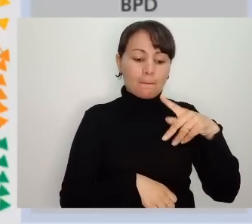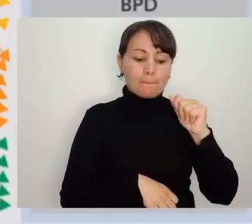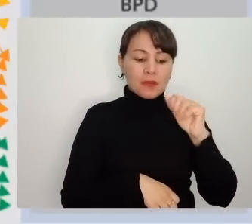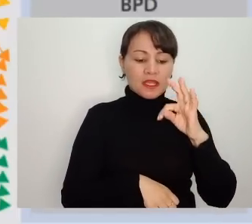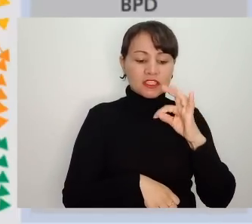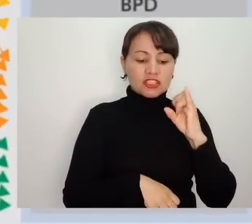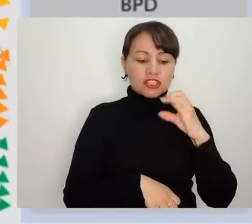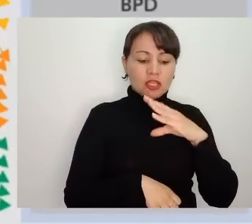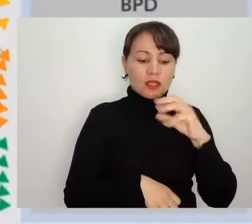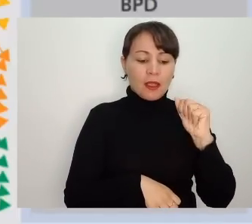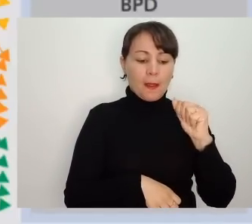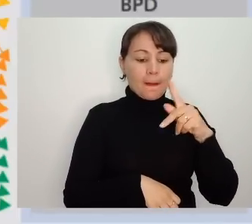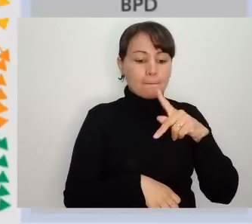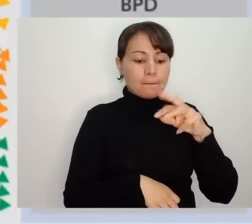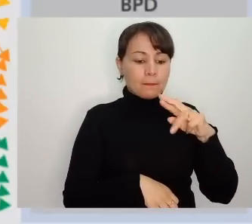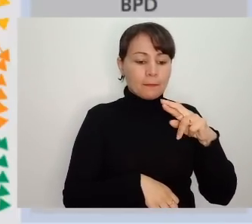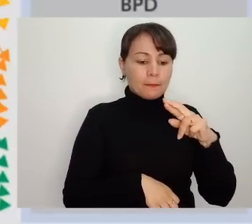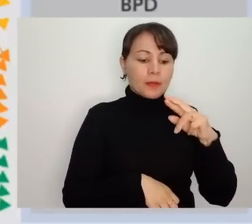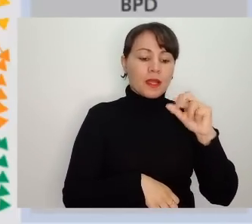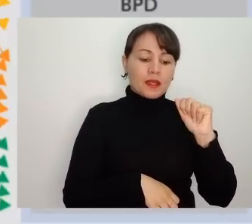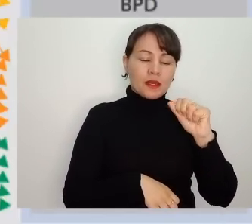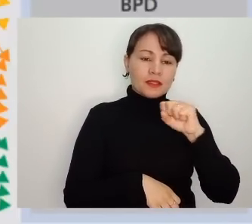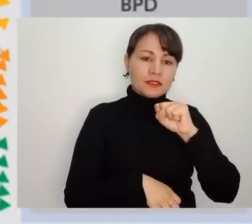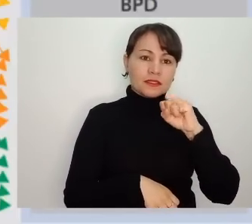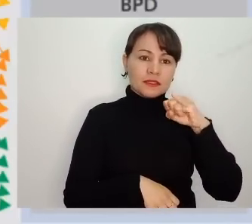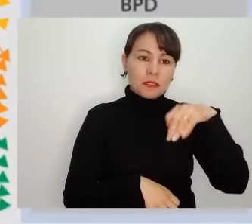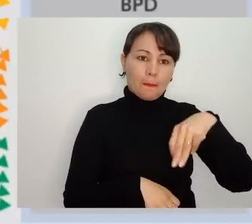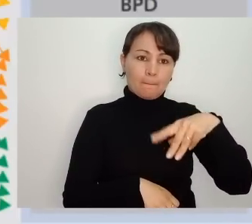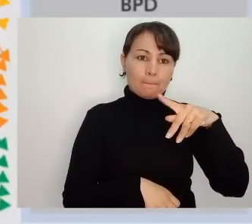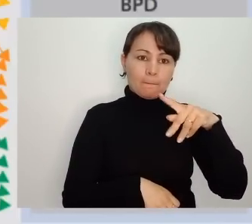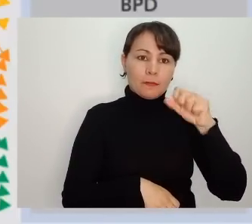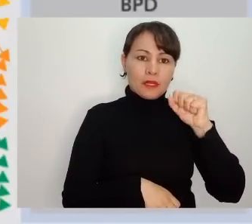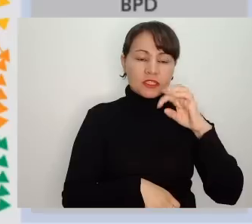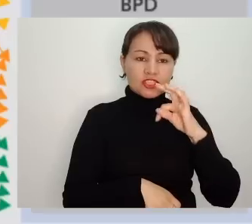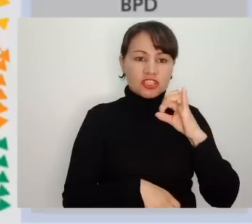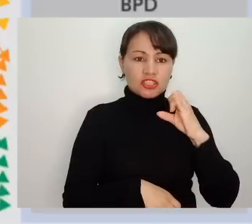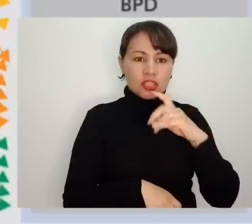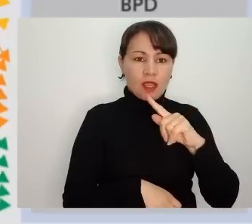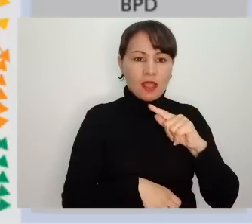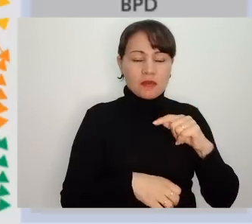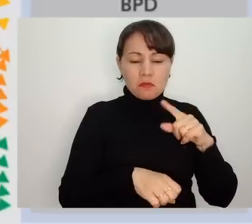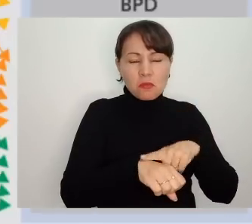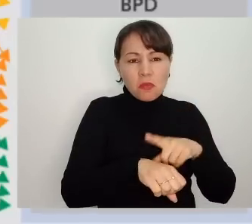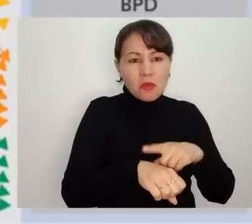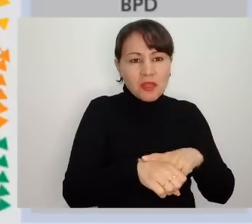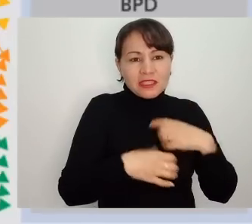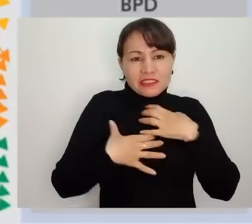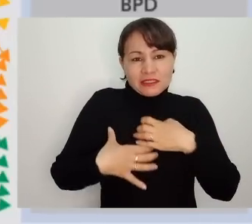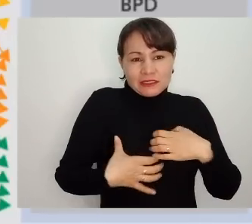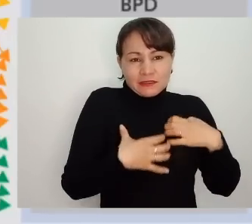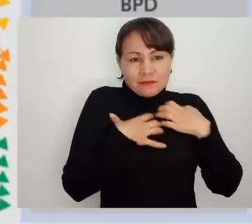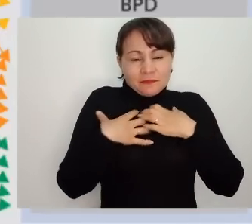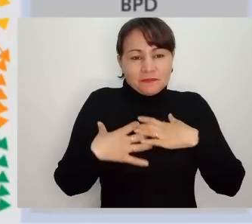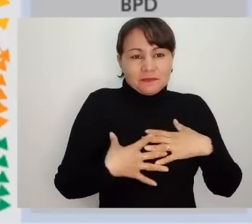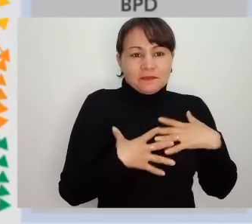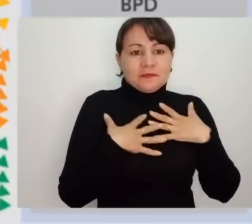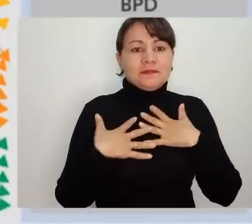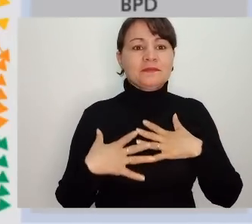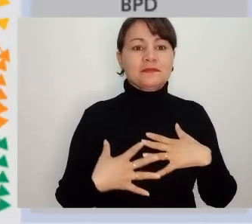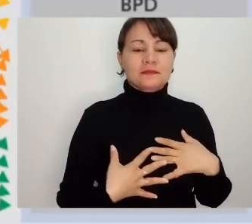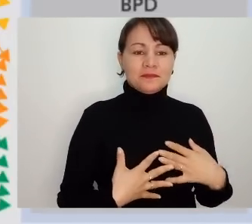envolvido com sensações agradáveis, sensações boas, sensações